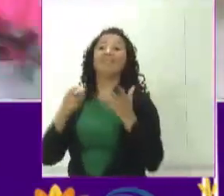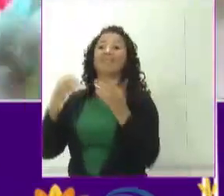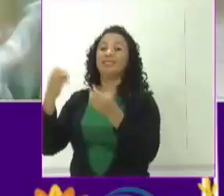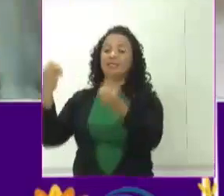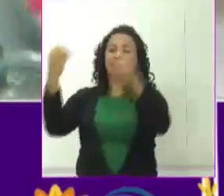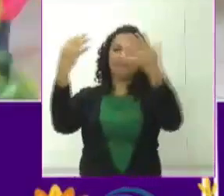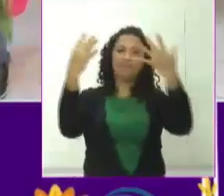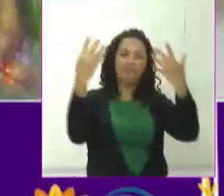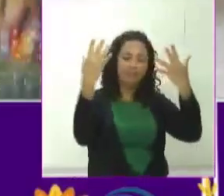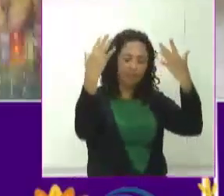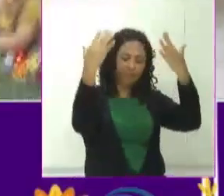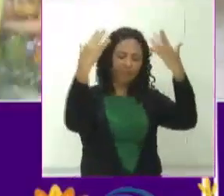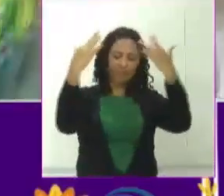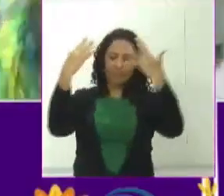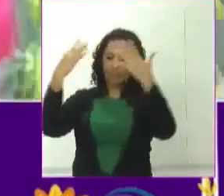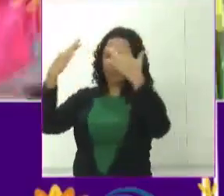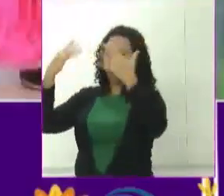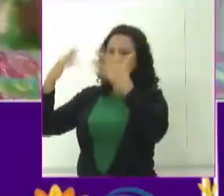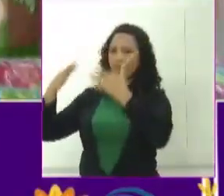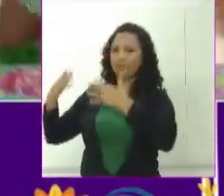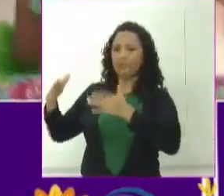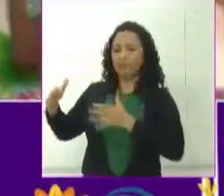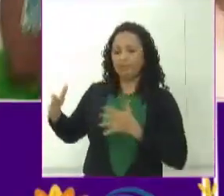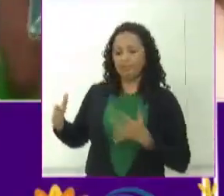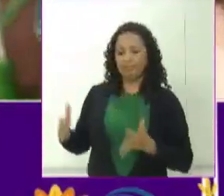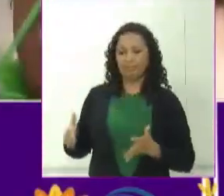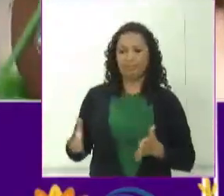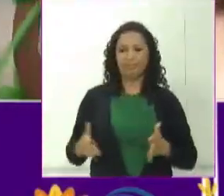mão, ilumina os meus